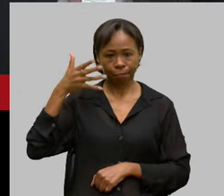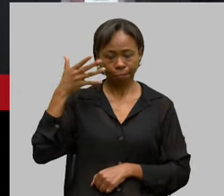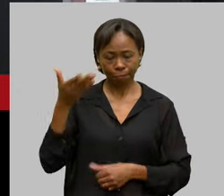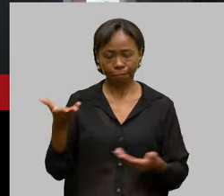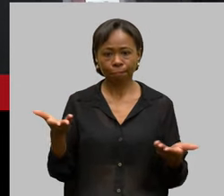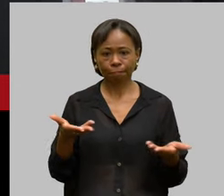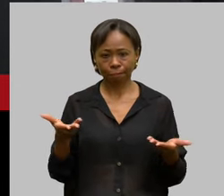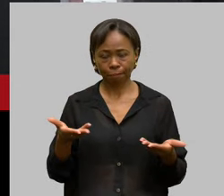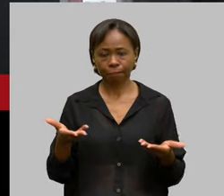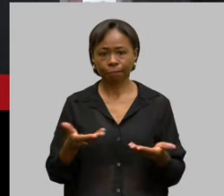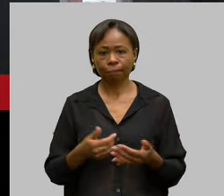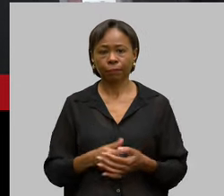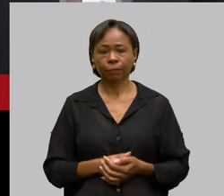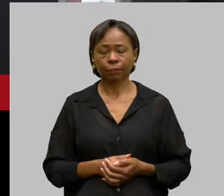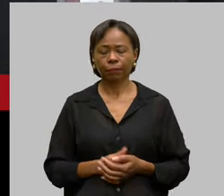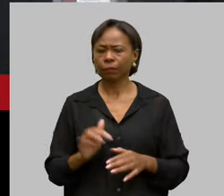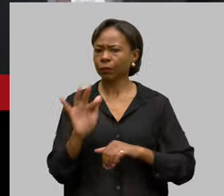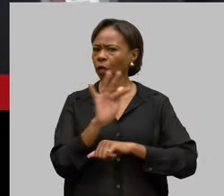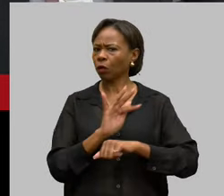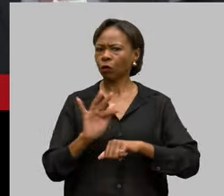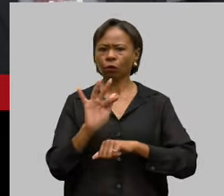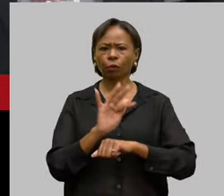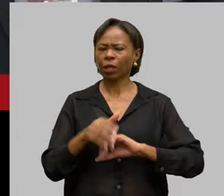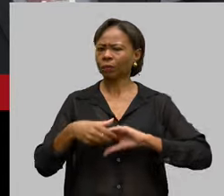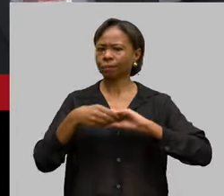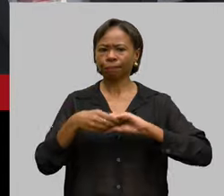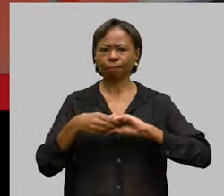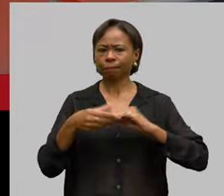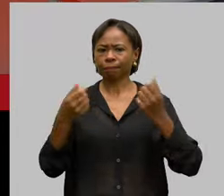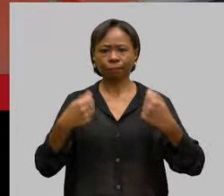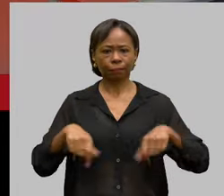dispensada a formalidade das saudações